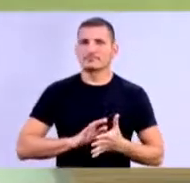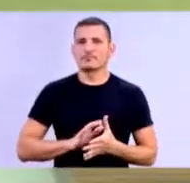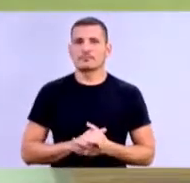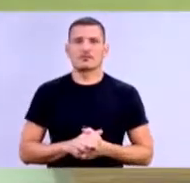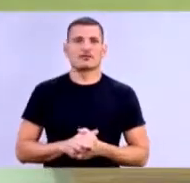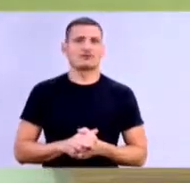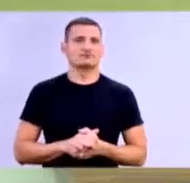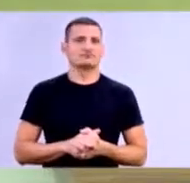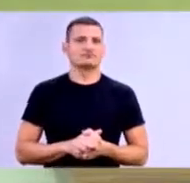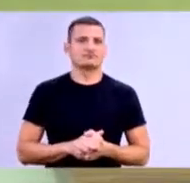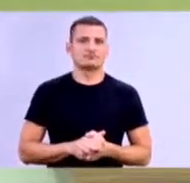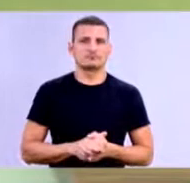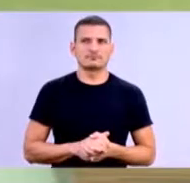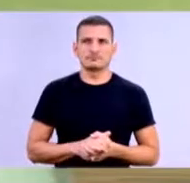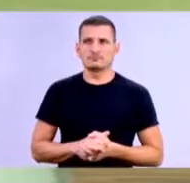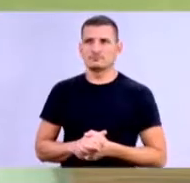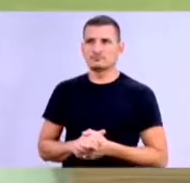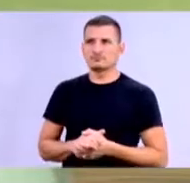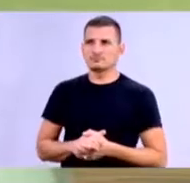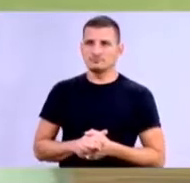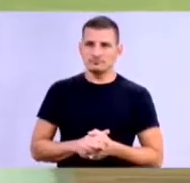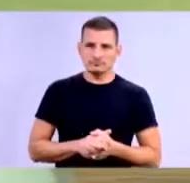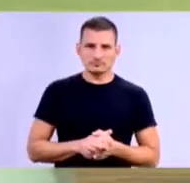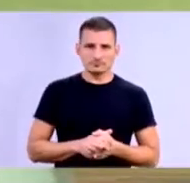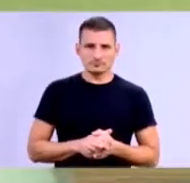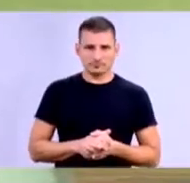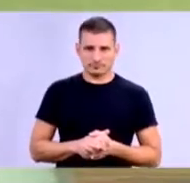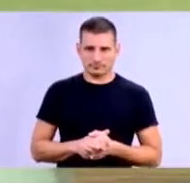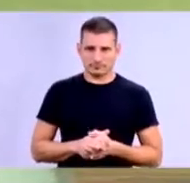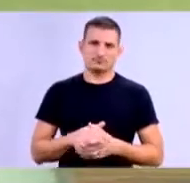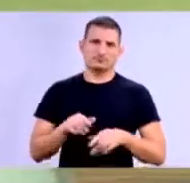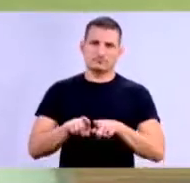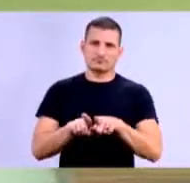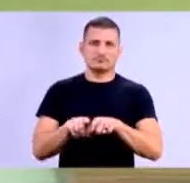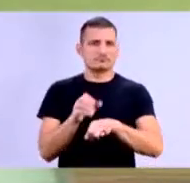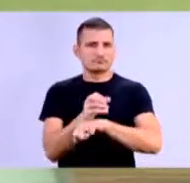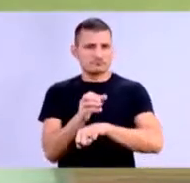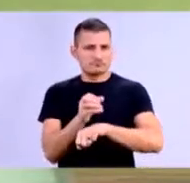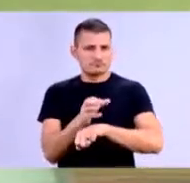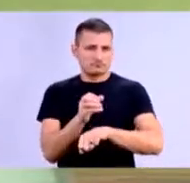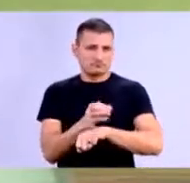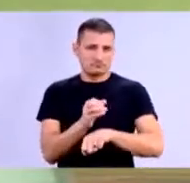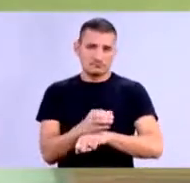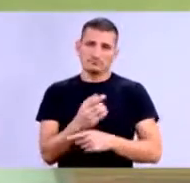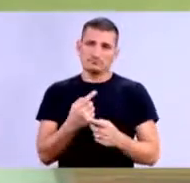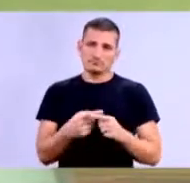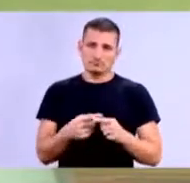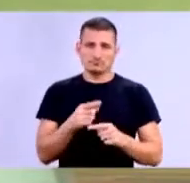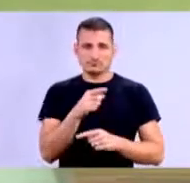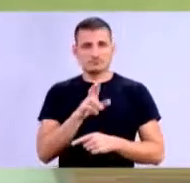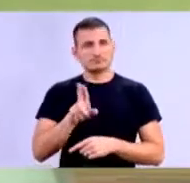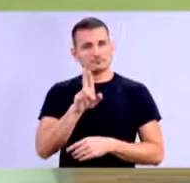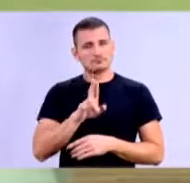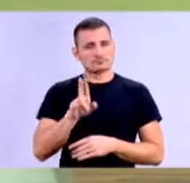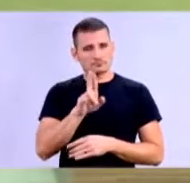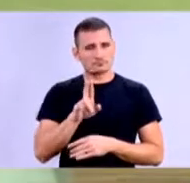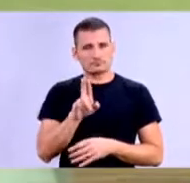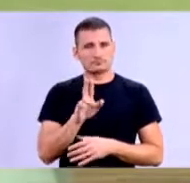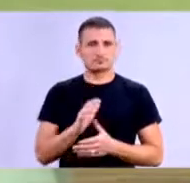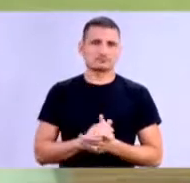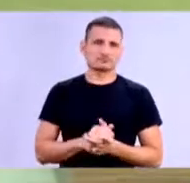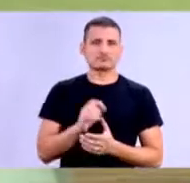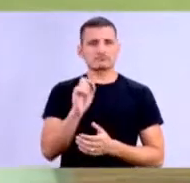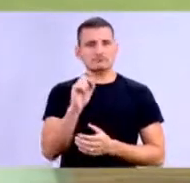de orientar para que essa utilização, ela não caia naquela questão que às vezes sempre ocorre, né? A questão